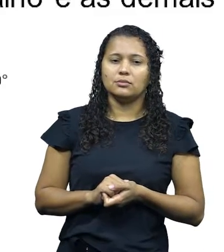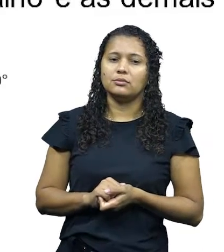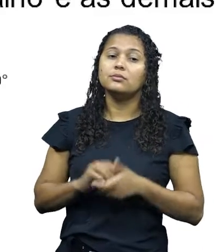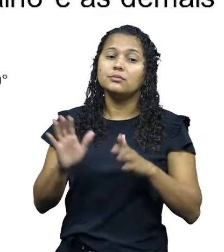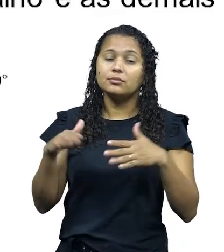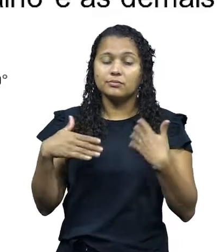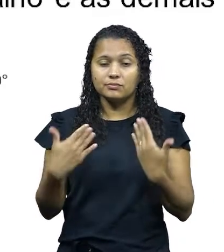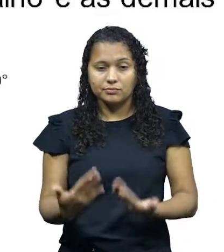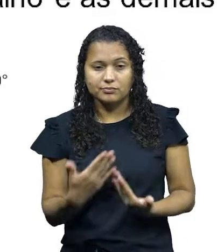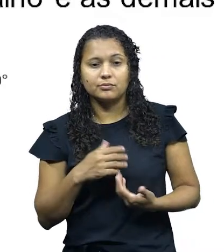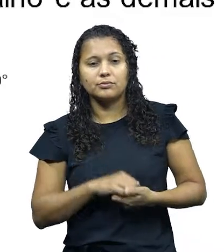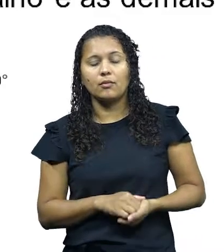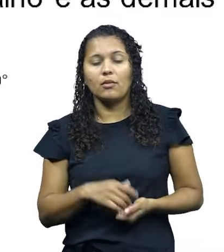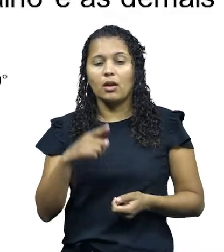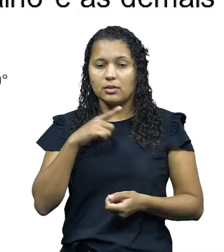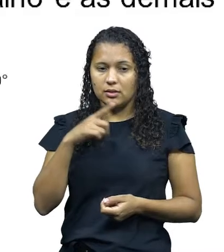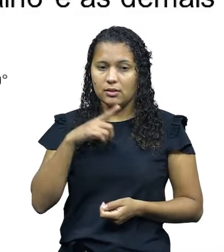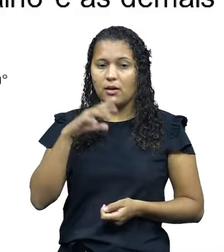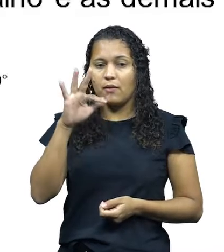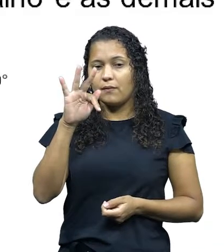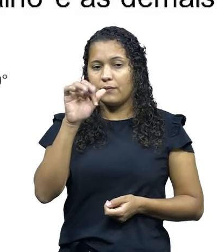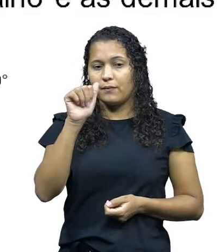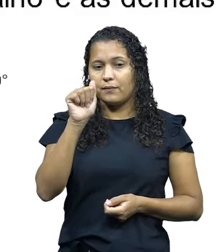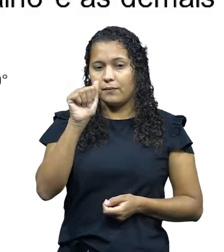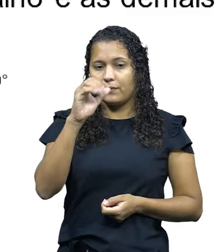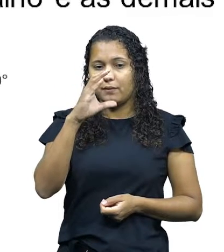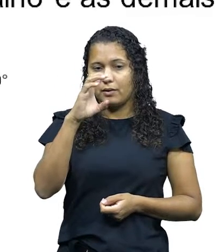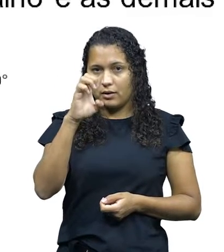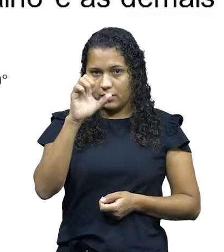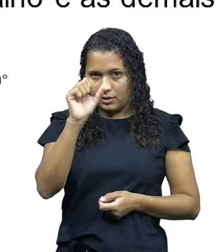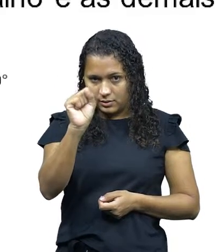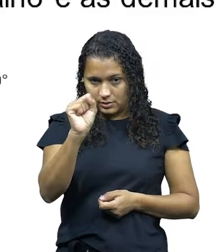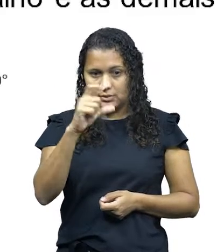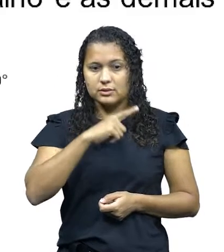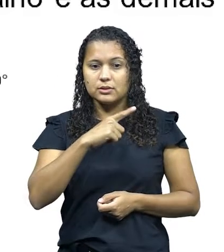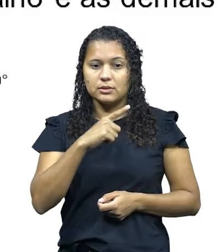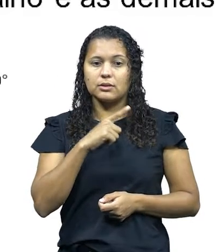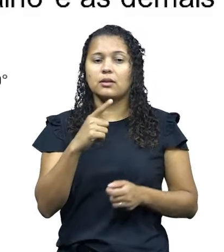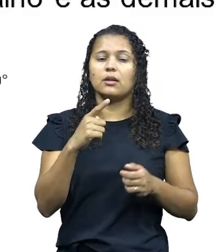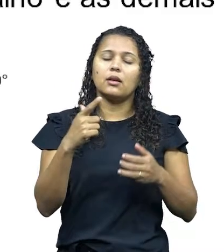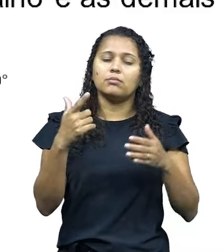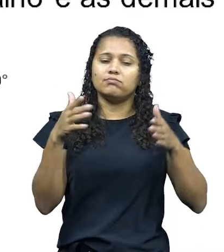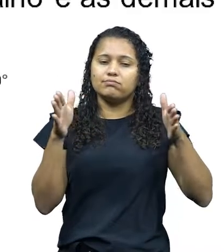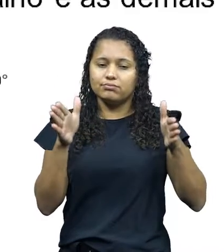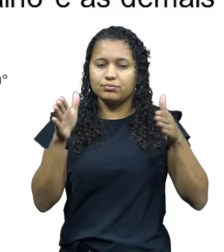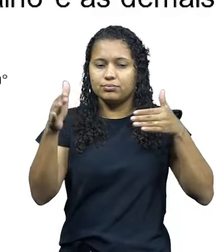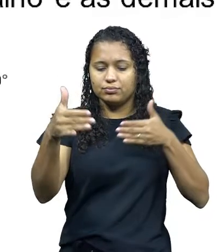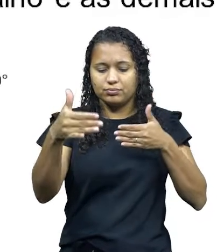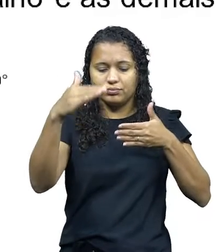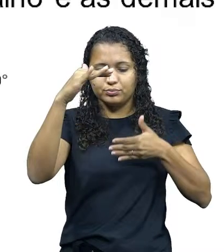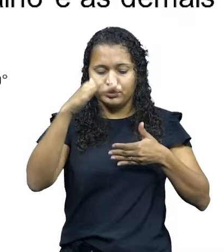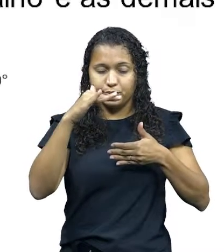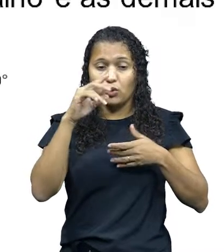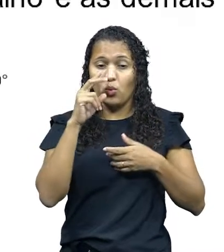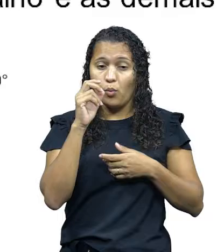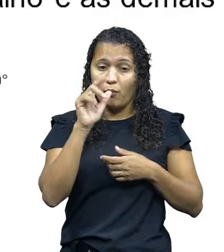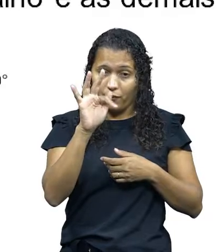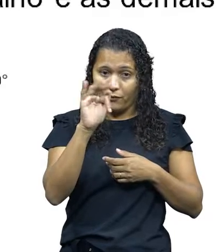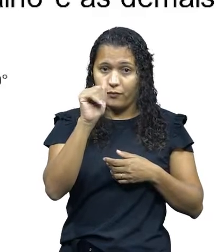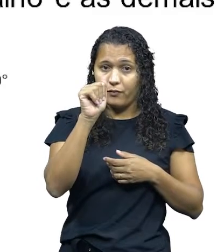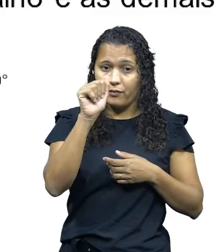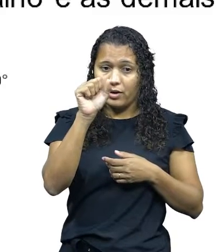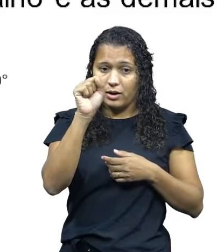Bom, uma das faces na projeção cavaleira ou na projeção cilíndrica oblíqua, uma das faces ela